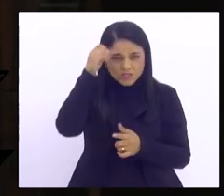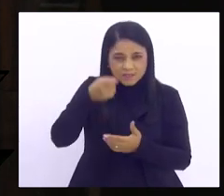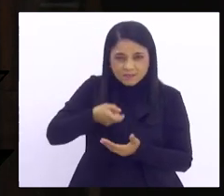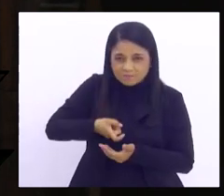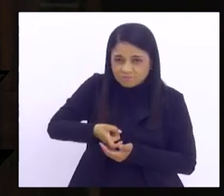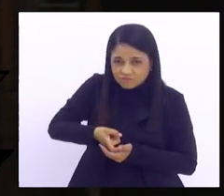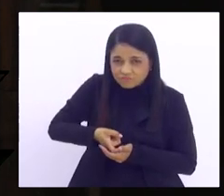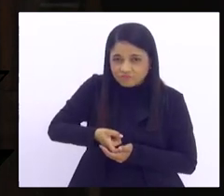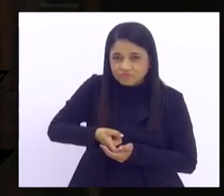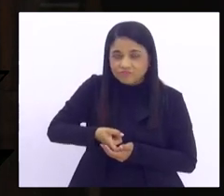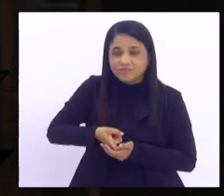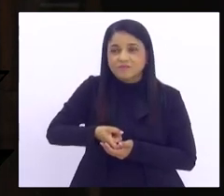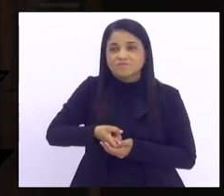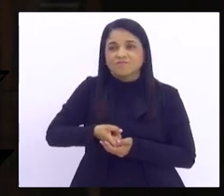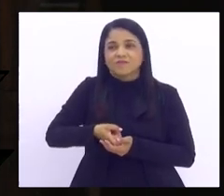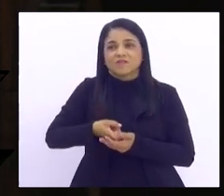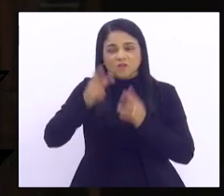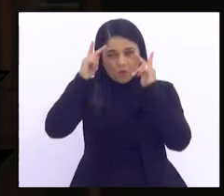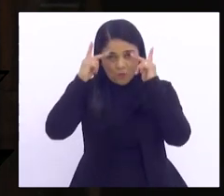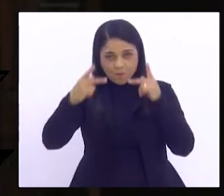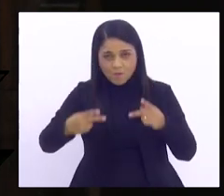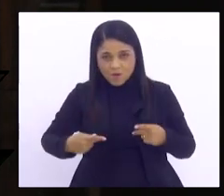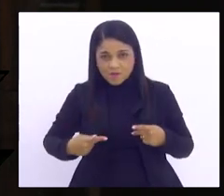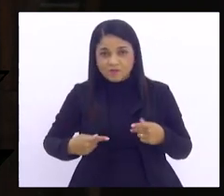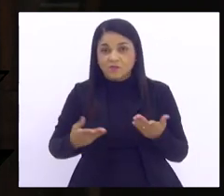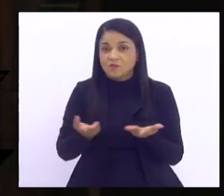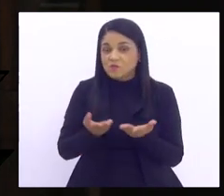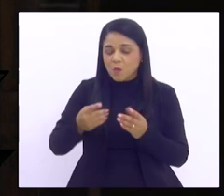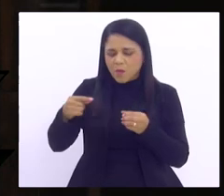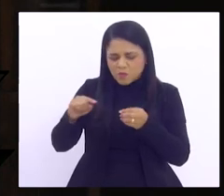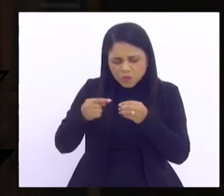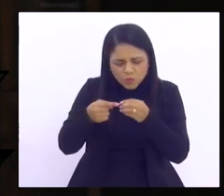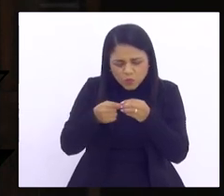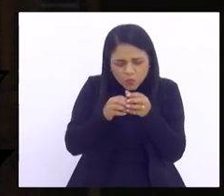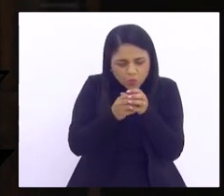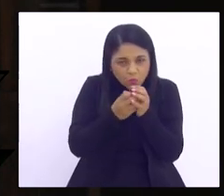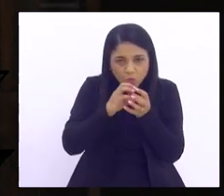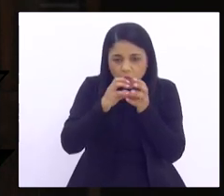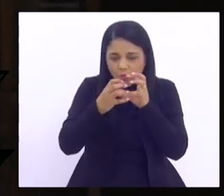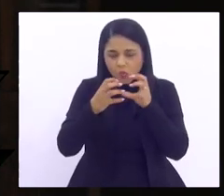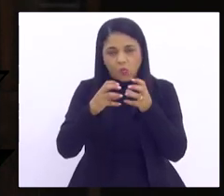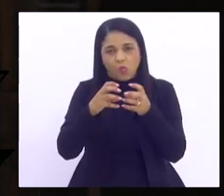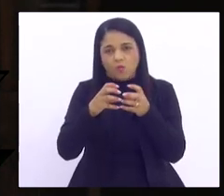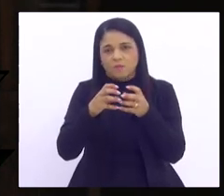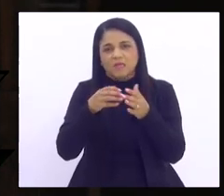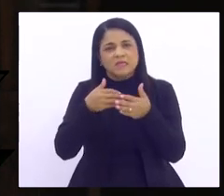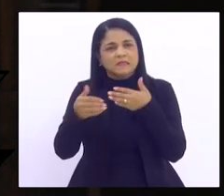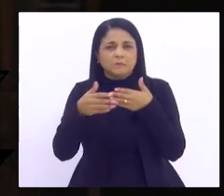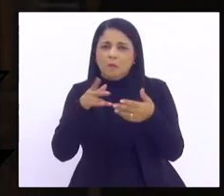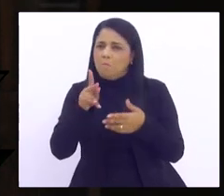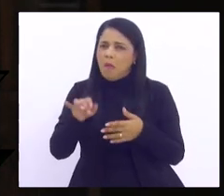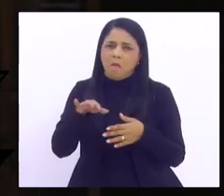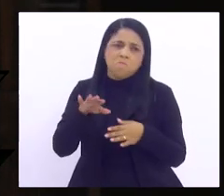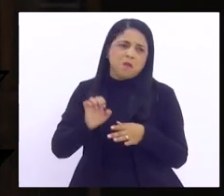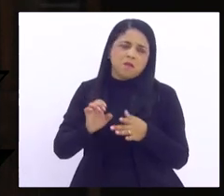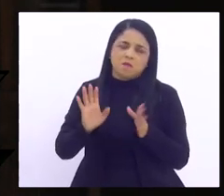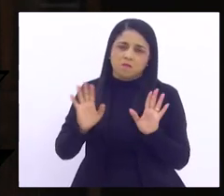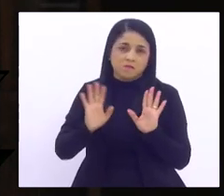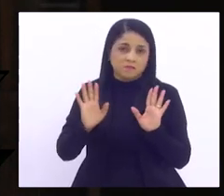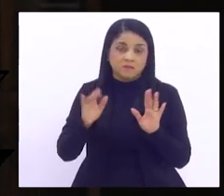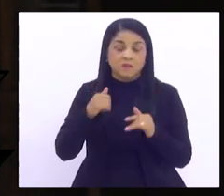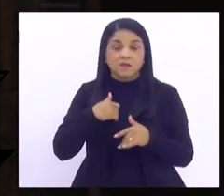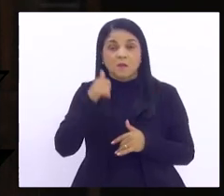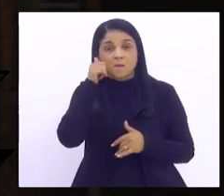de um ser humano assim constituído desde o momento da concepção, é independente de seus pais. No caso de uma